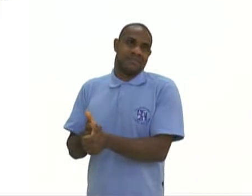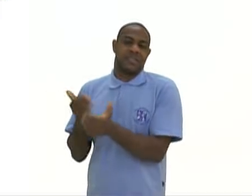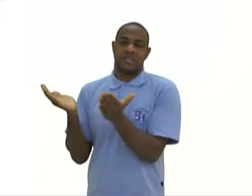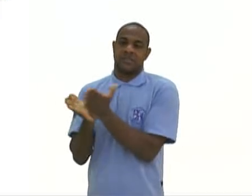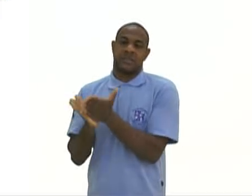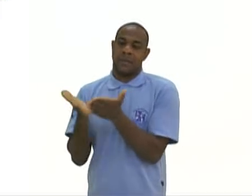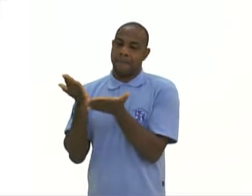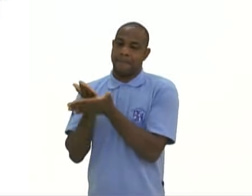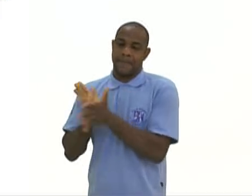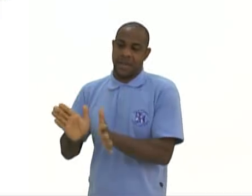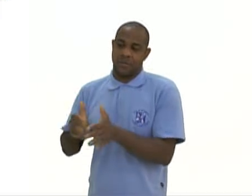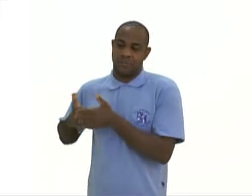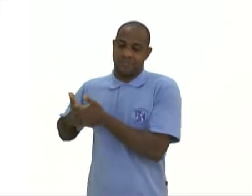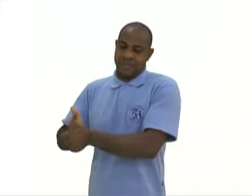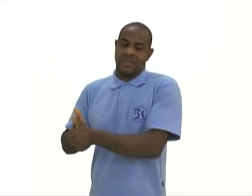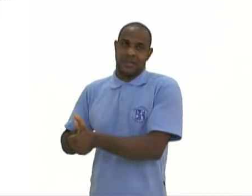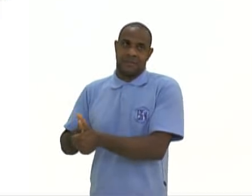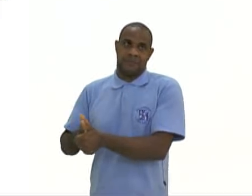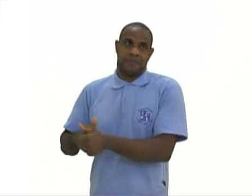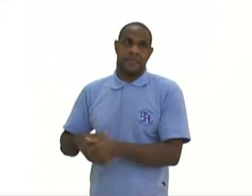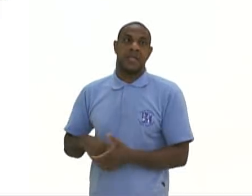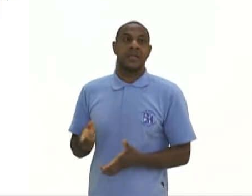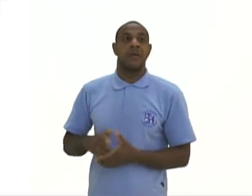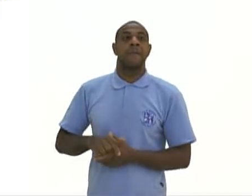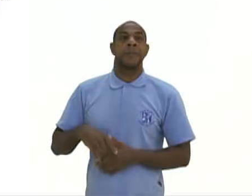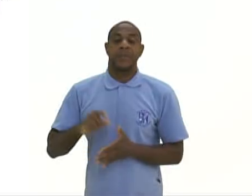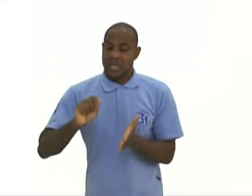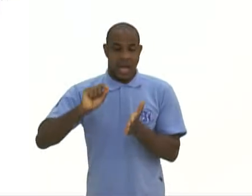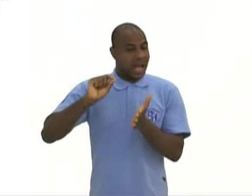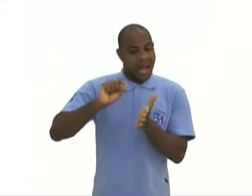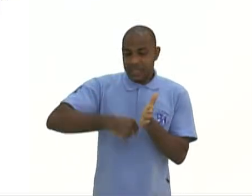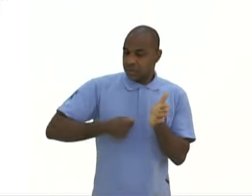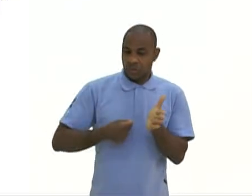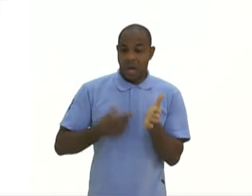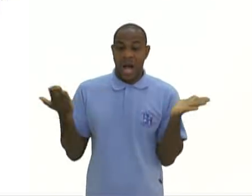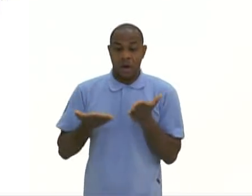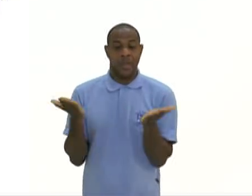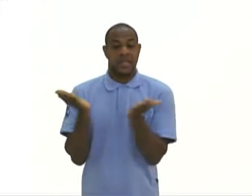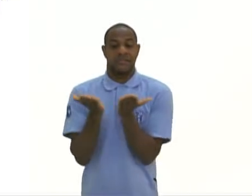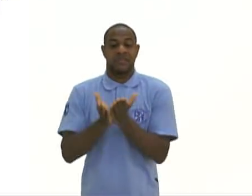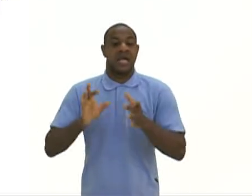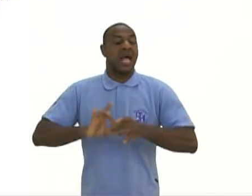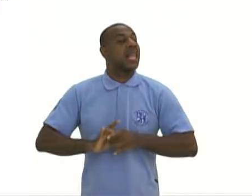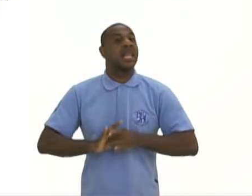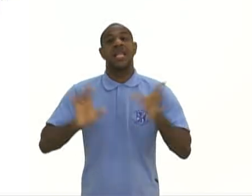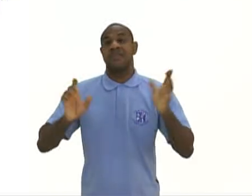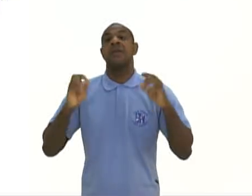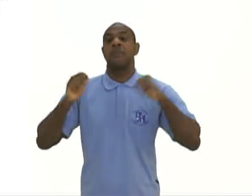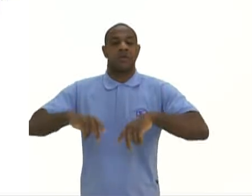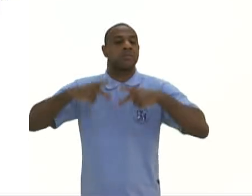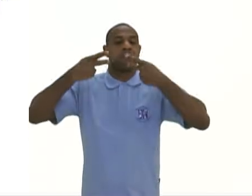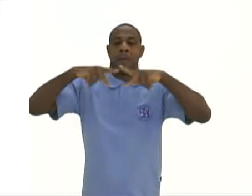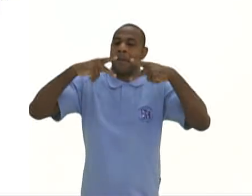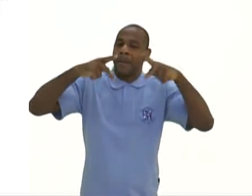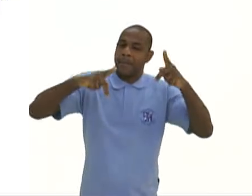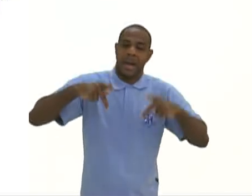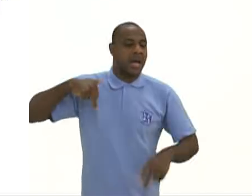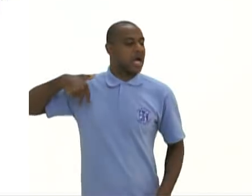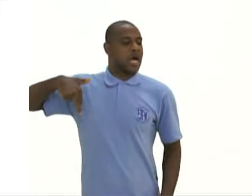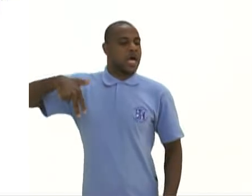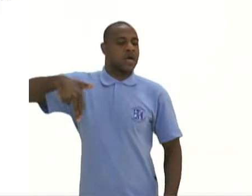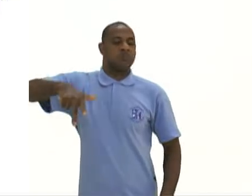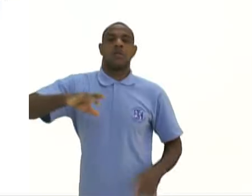o cristianismo não teve êxito duradouro na Palestina, curioso, né? Nasceu na Palestina, mas não foi lá que se consolidou, né? Mas